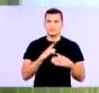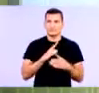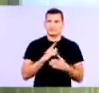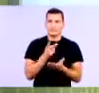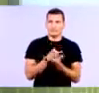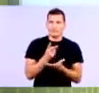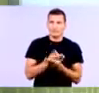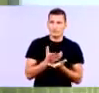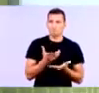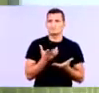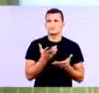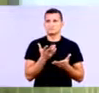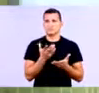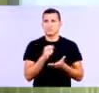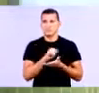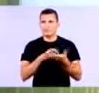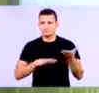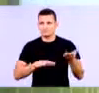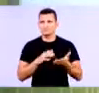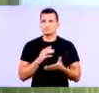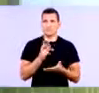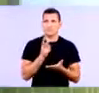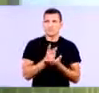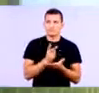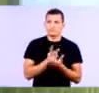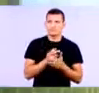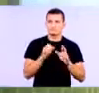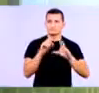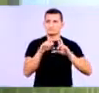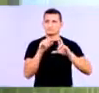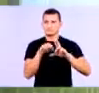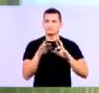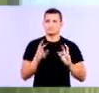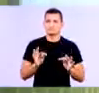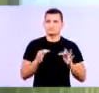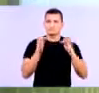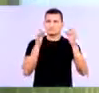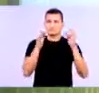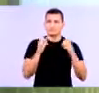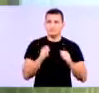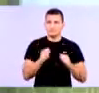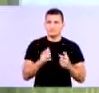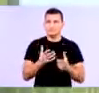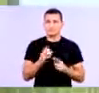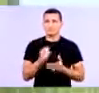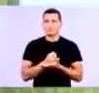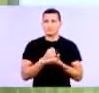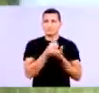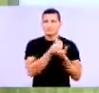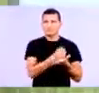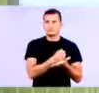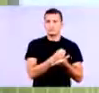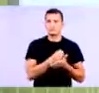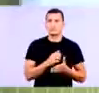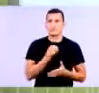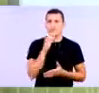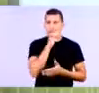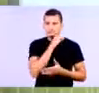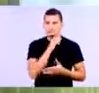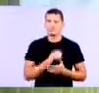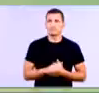mesmo ramo de atividade, os mesmos recursos tecnológicos que poderão estar dando esse auxílio